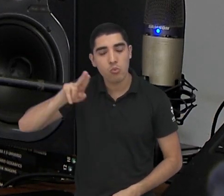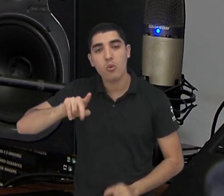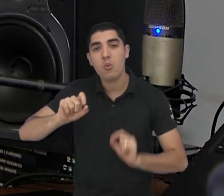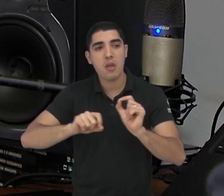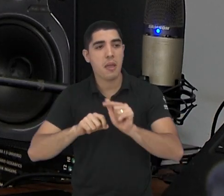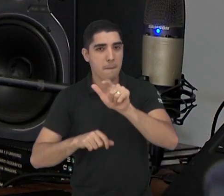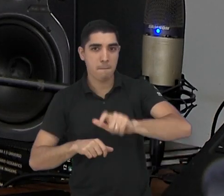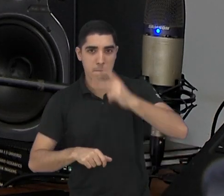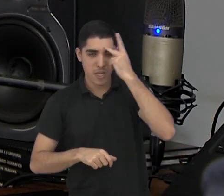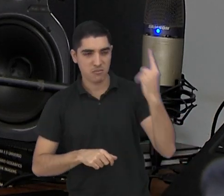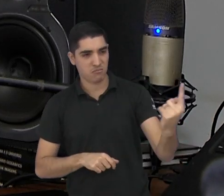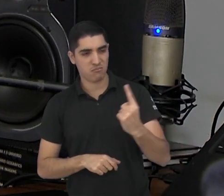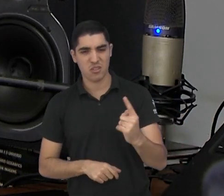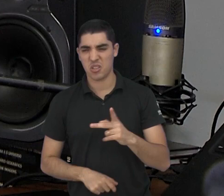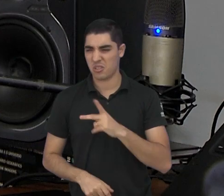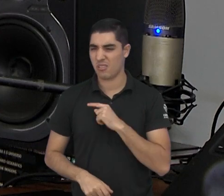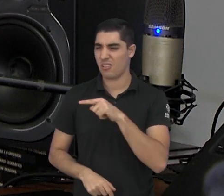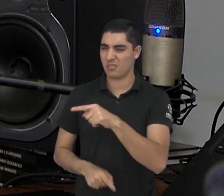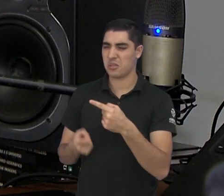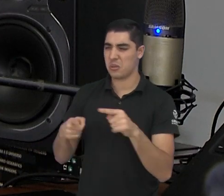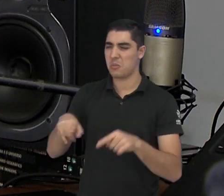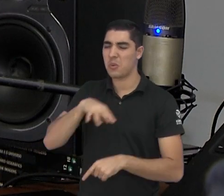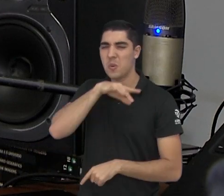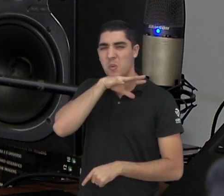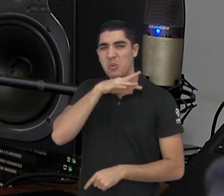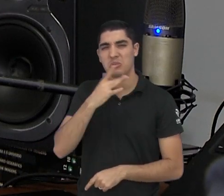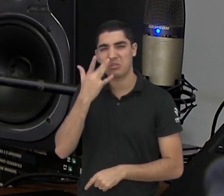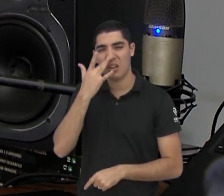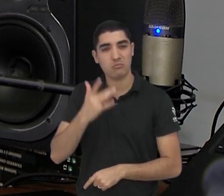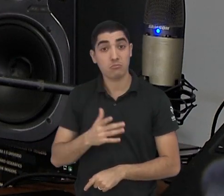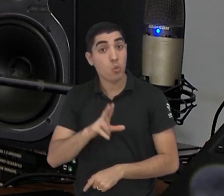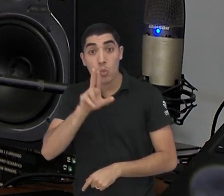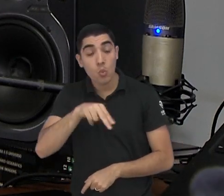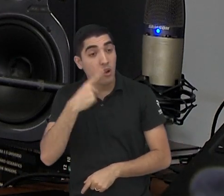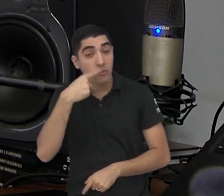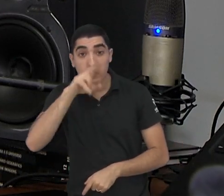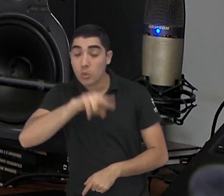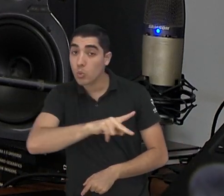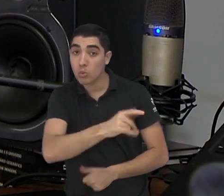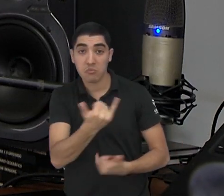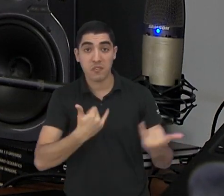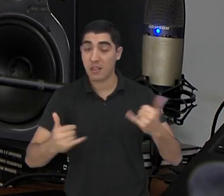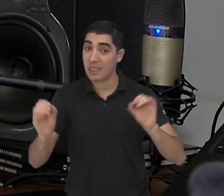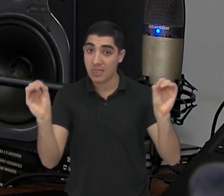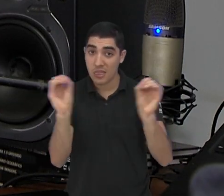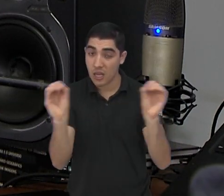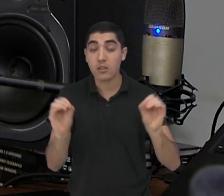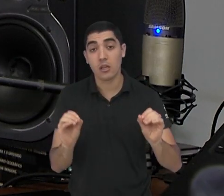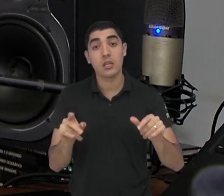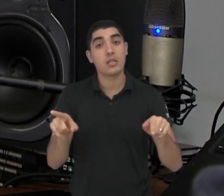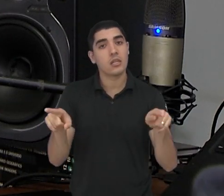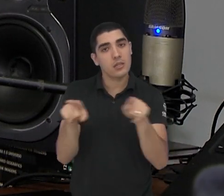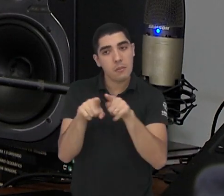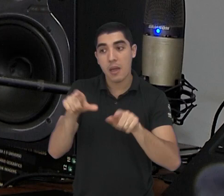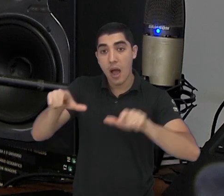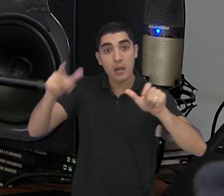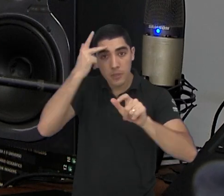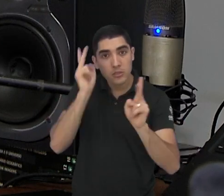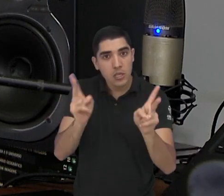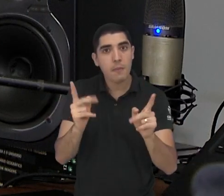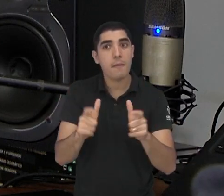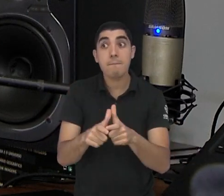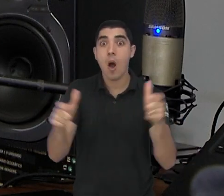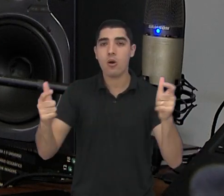ninguém que chegue e fale assim, essa música aqui não tá legal. E ao contrário disso, as pessoas realmente, normalmente,